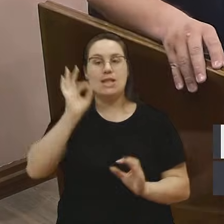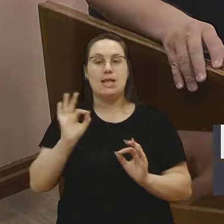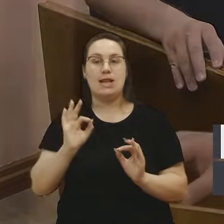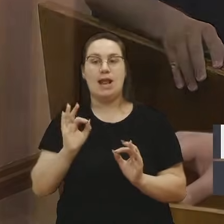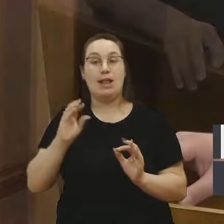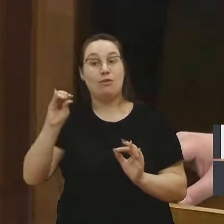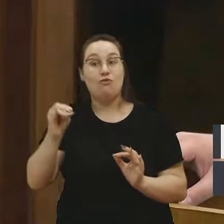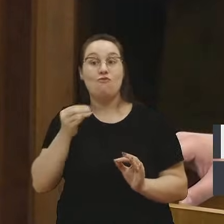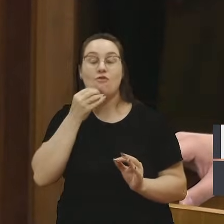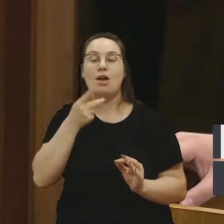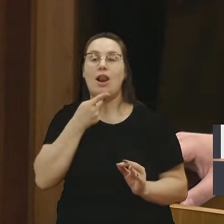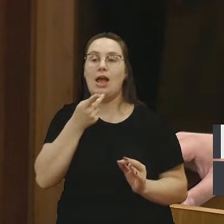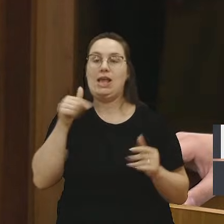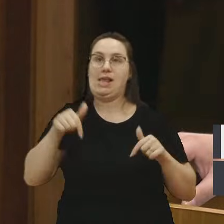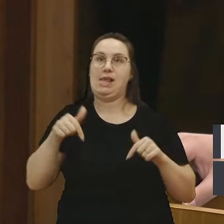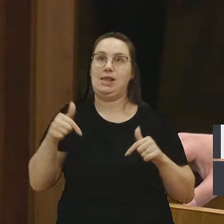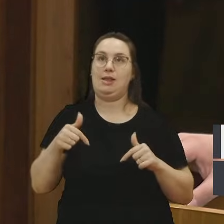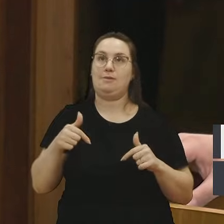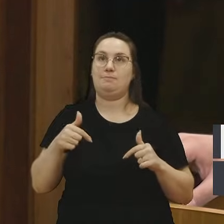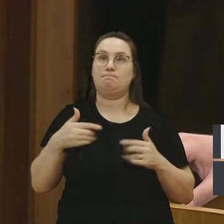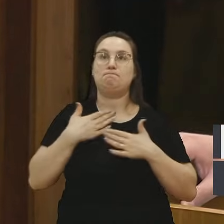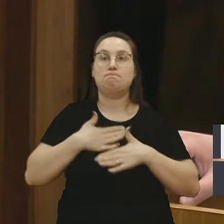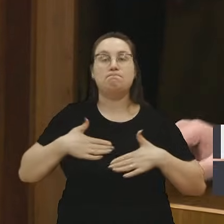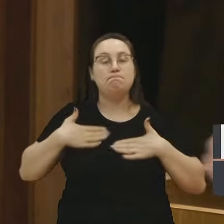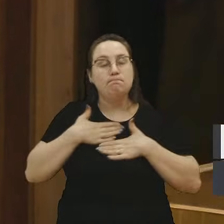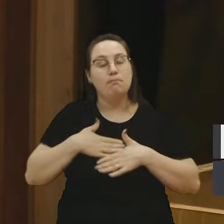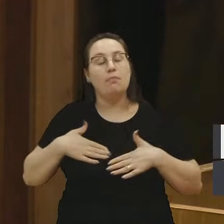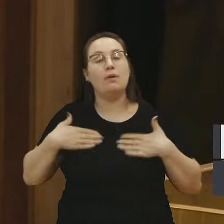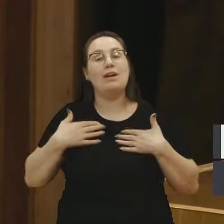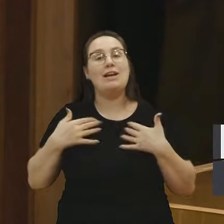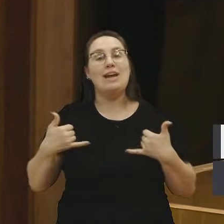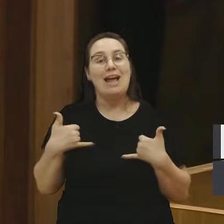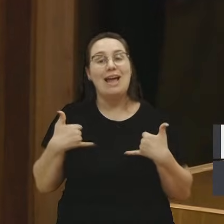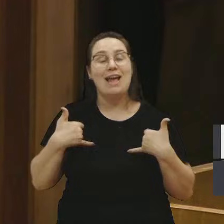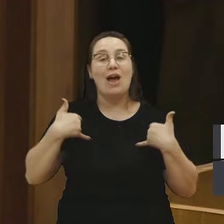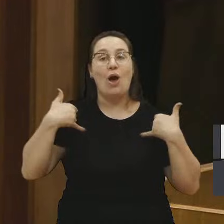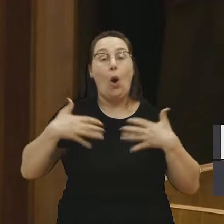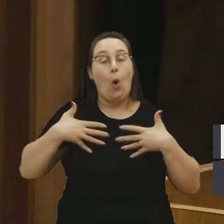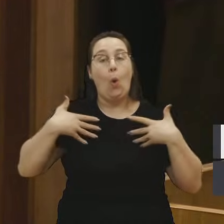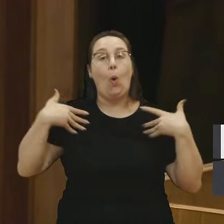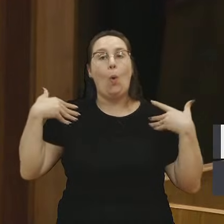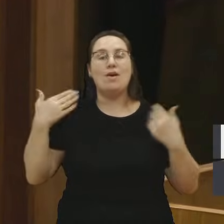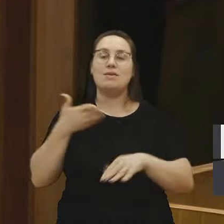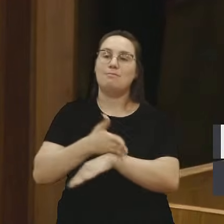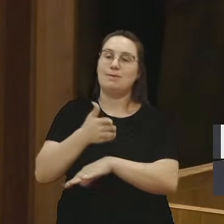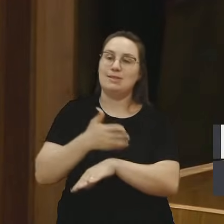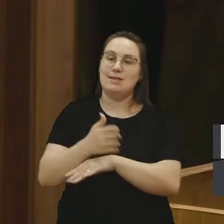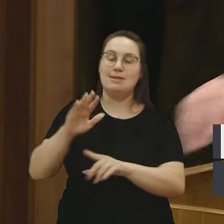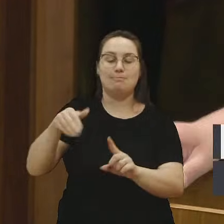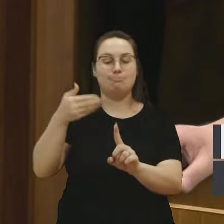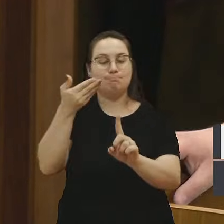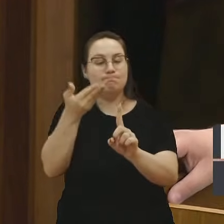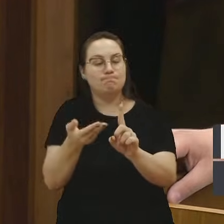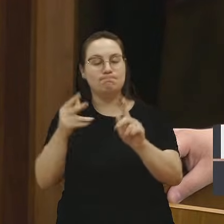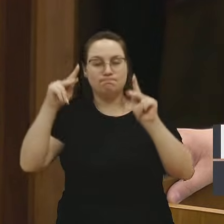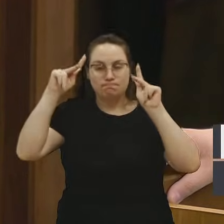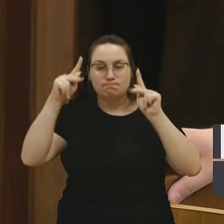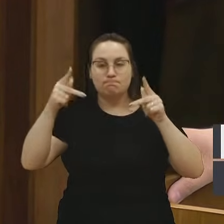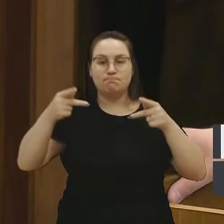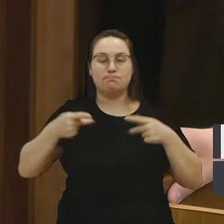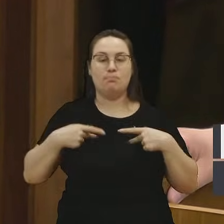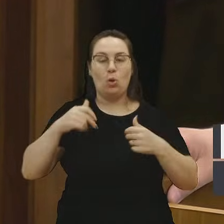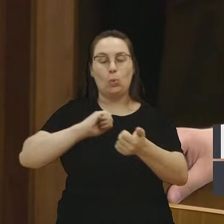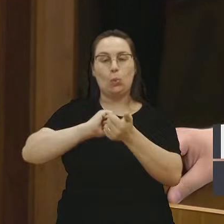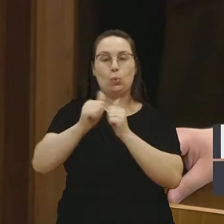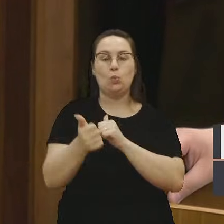oportunidade. É com grande honra e profundo senso de responsabilidade que participo dessa cerimônia, que reconhece e valoriza aqueles que fazem do